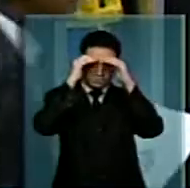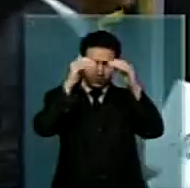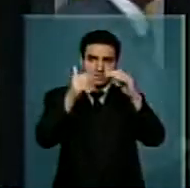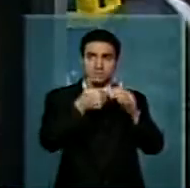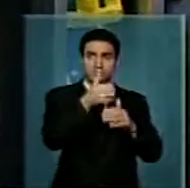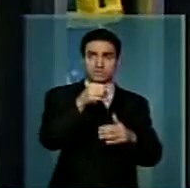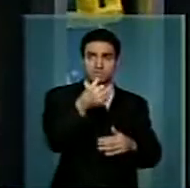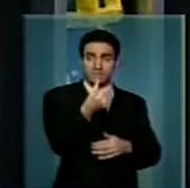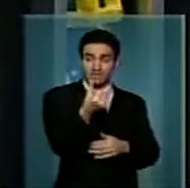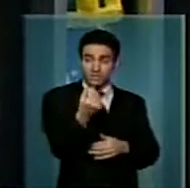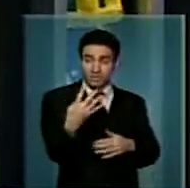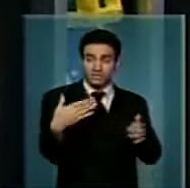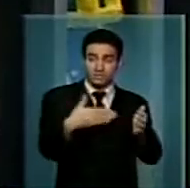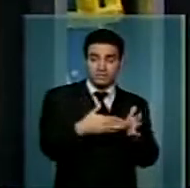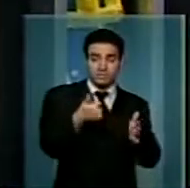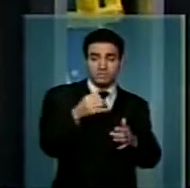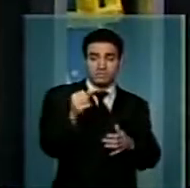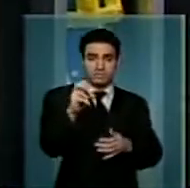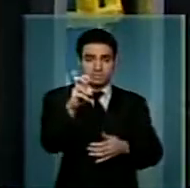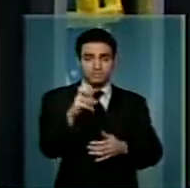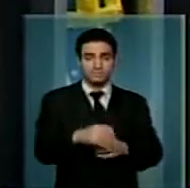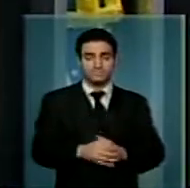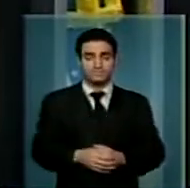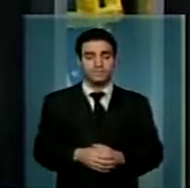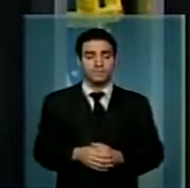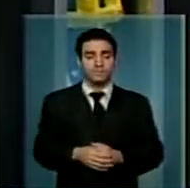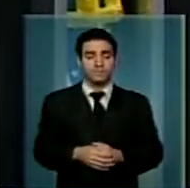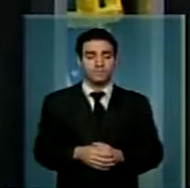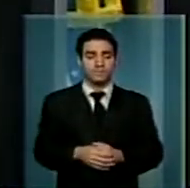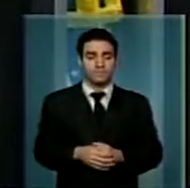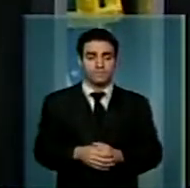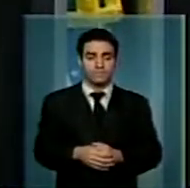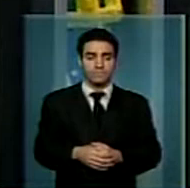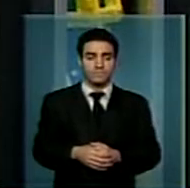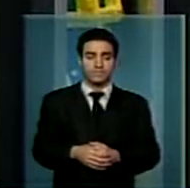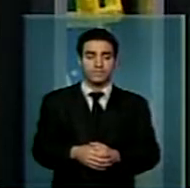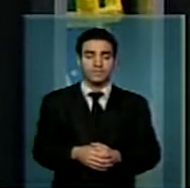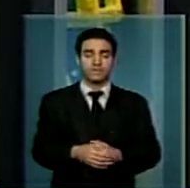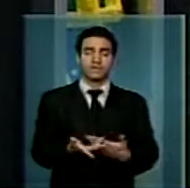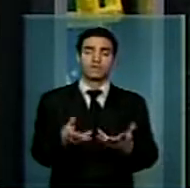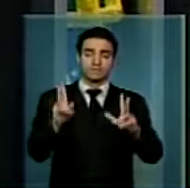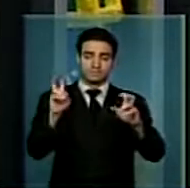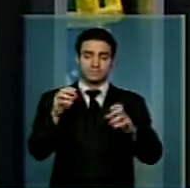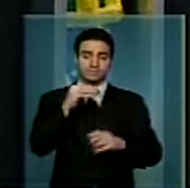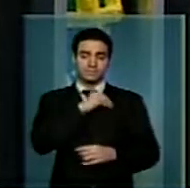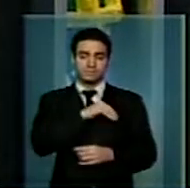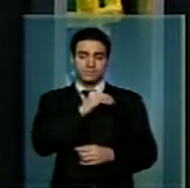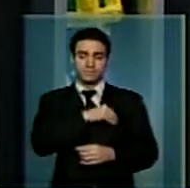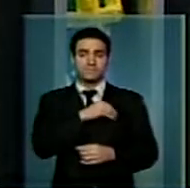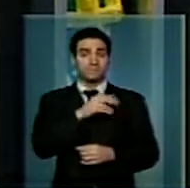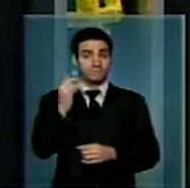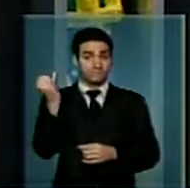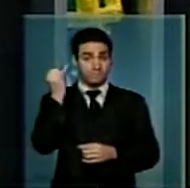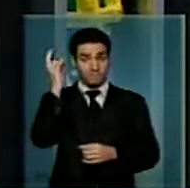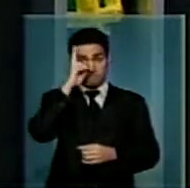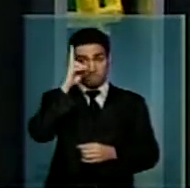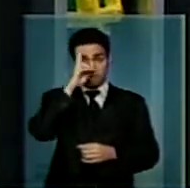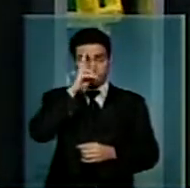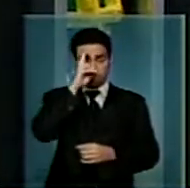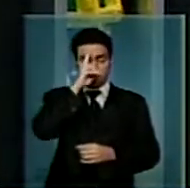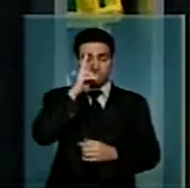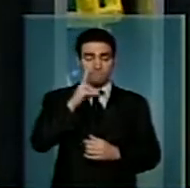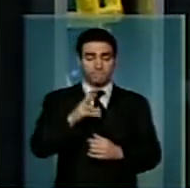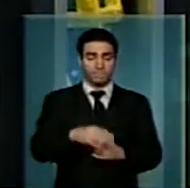recomposição salarial dos